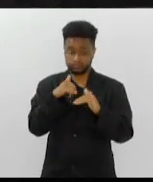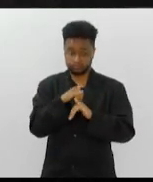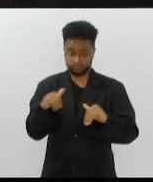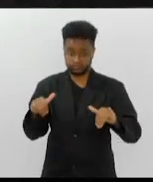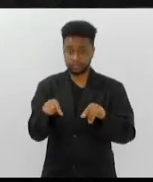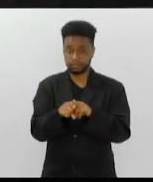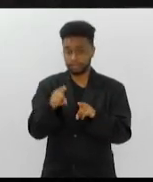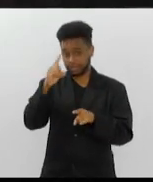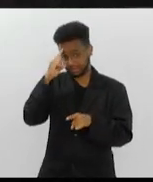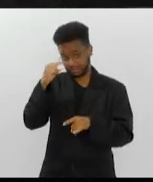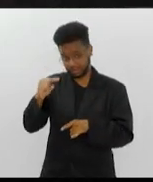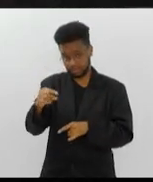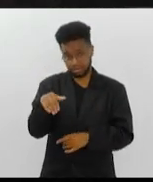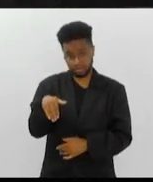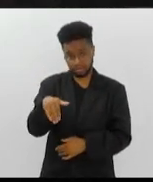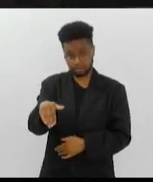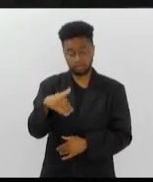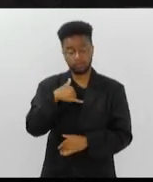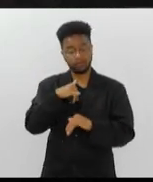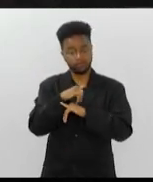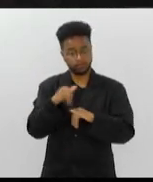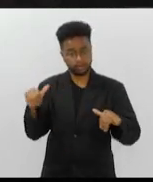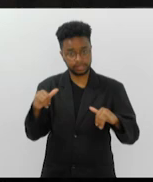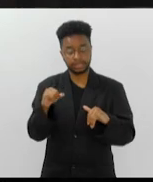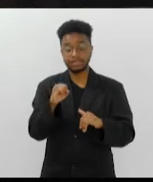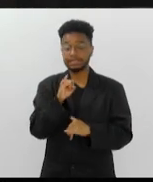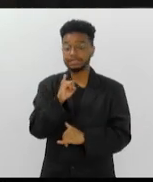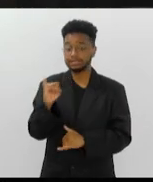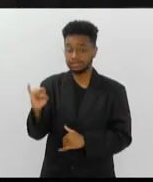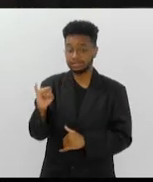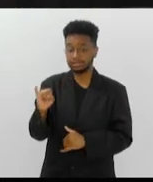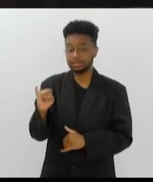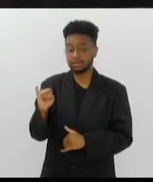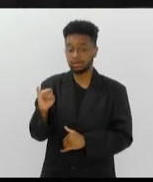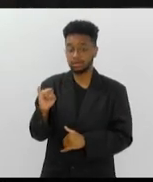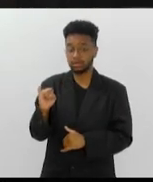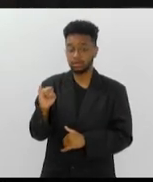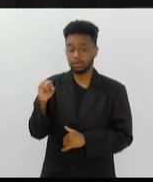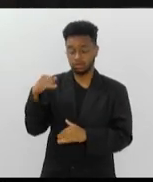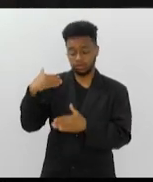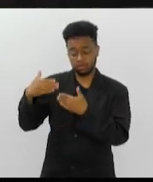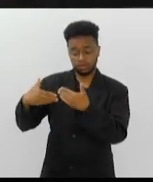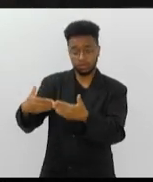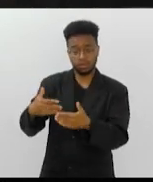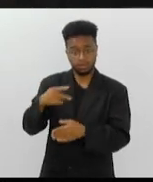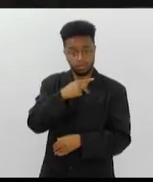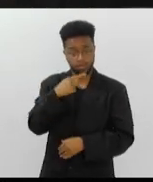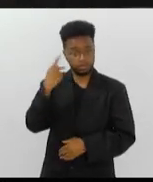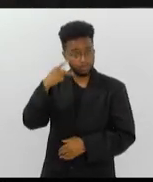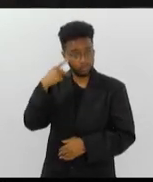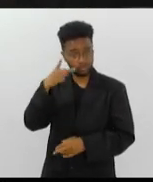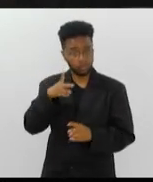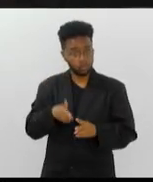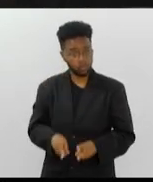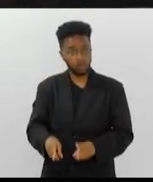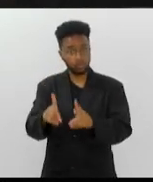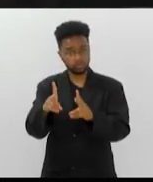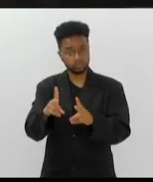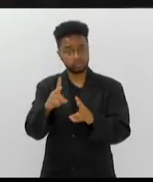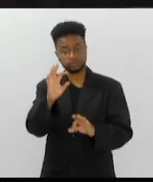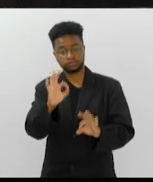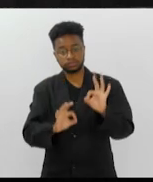que se efetivamente a caminhada política se seguir e construindo o